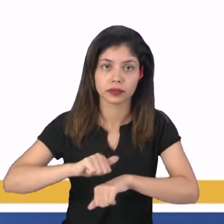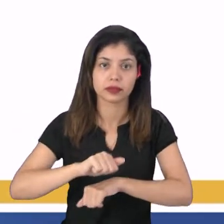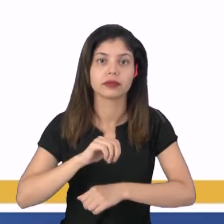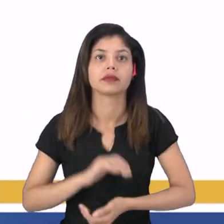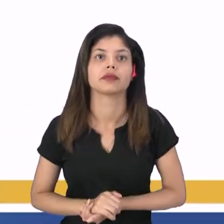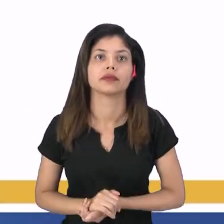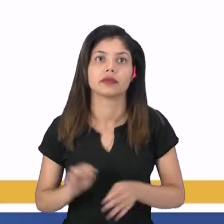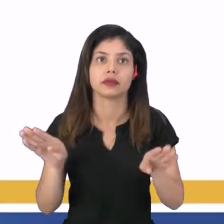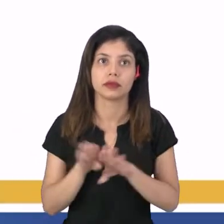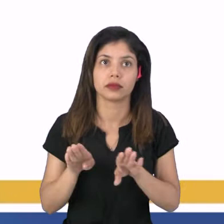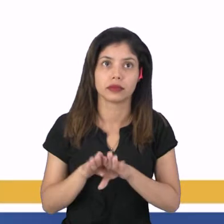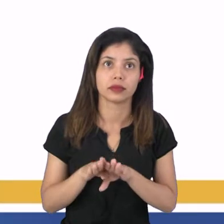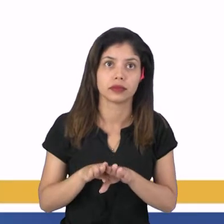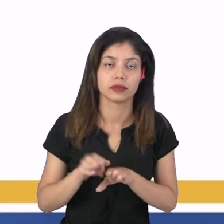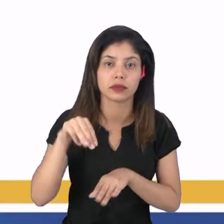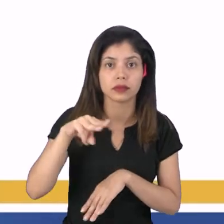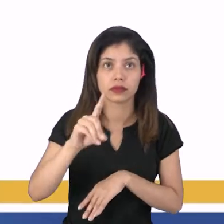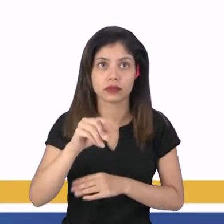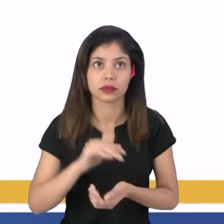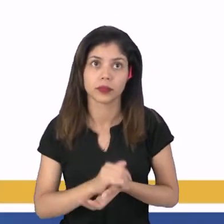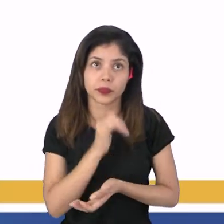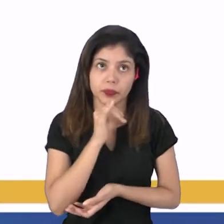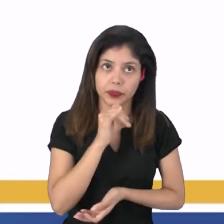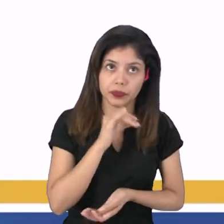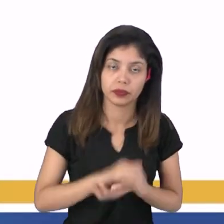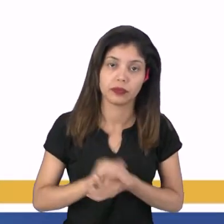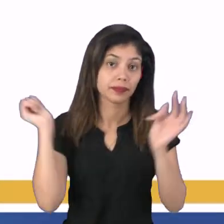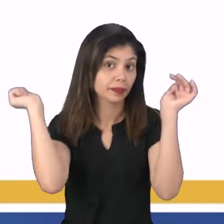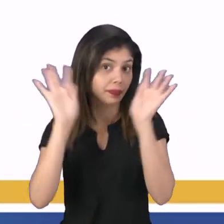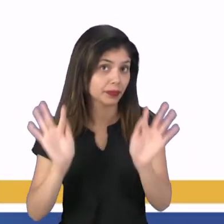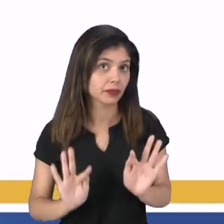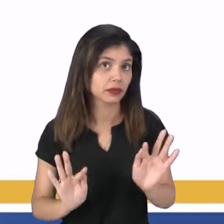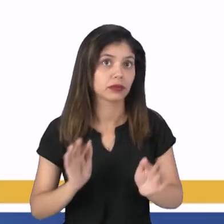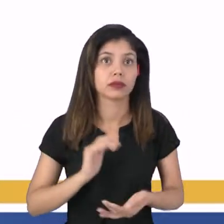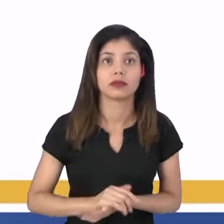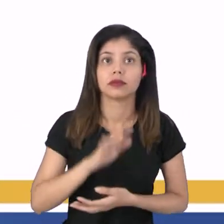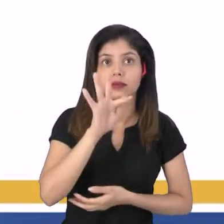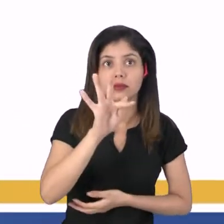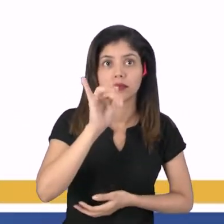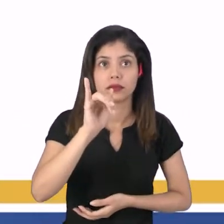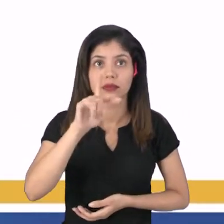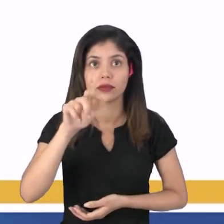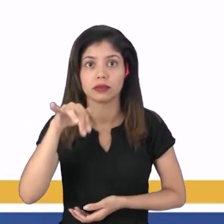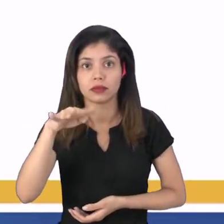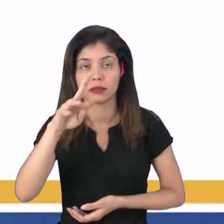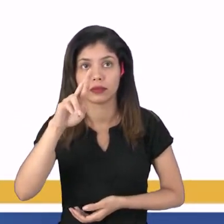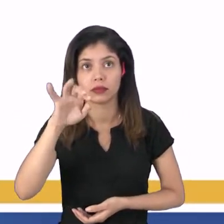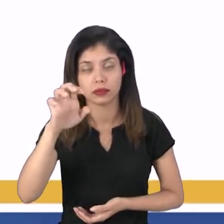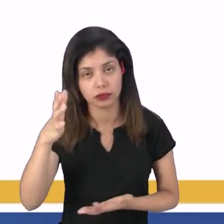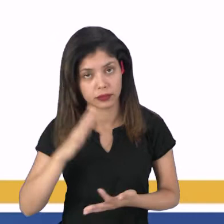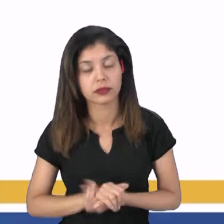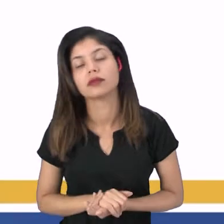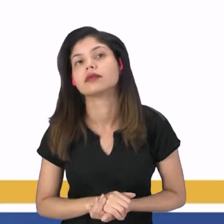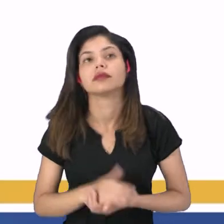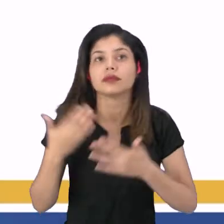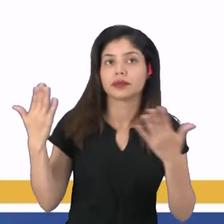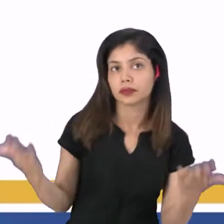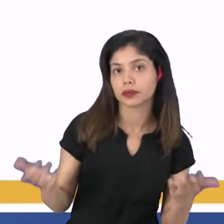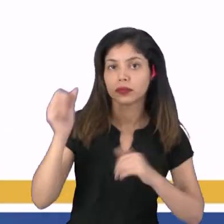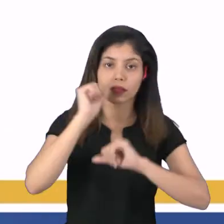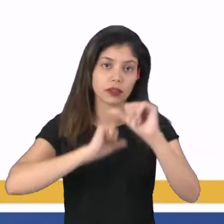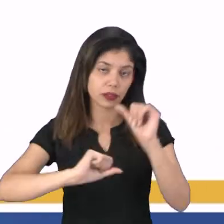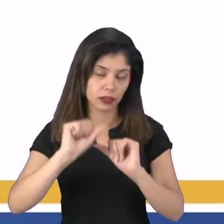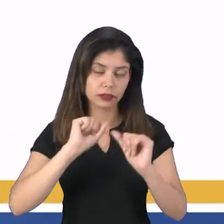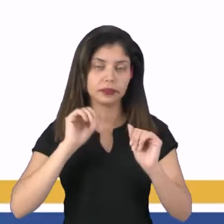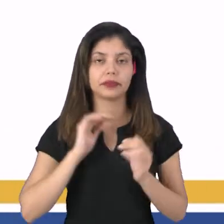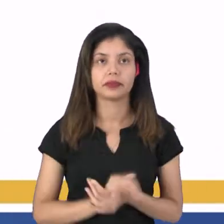é formando advérbios de modo. Por exemplo, a gente tem a palavra feliz, e aí acaba virando felizmente, tá? Então aí a gente já tem a